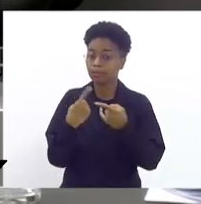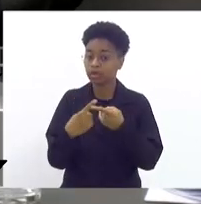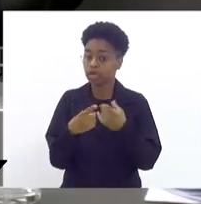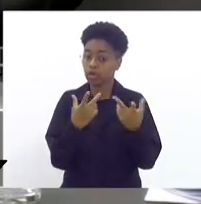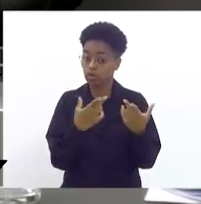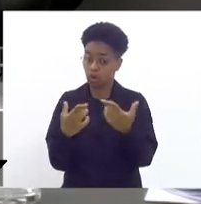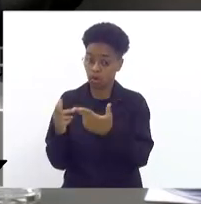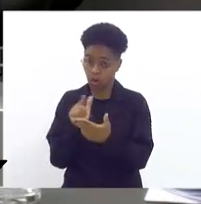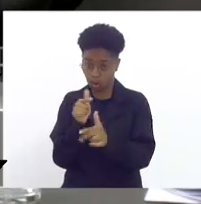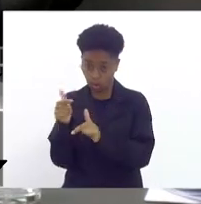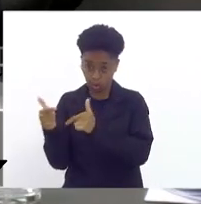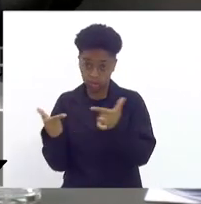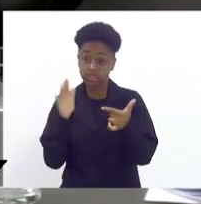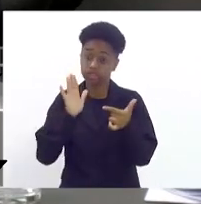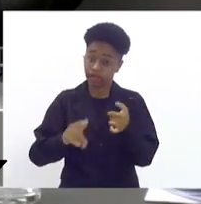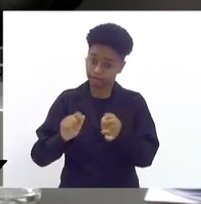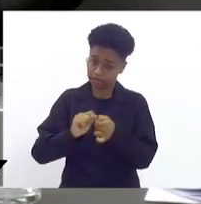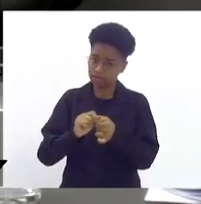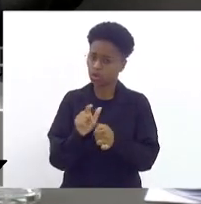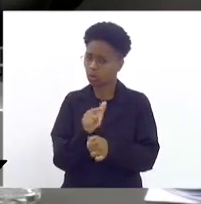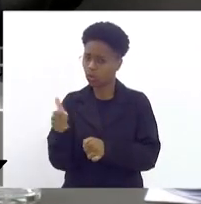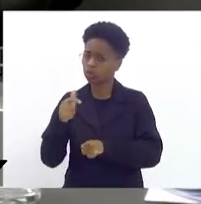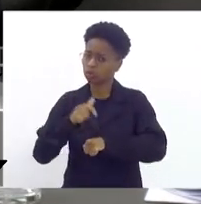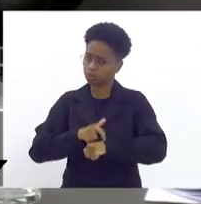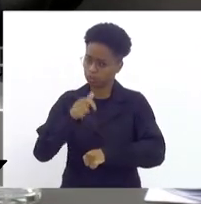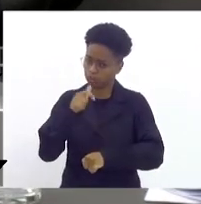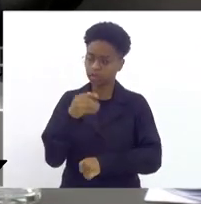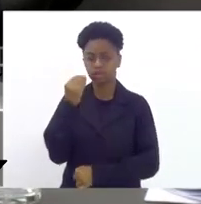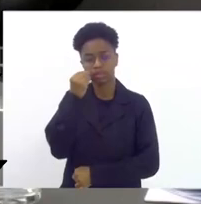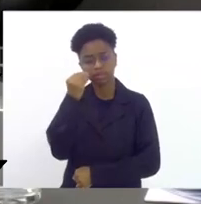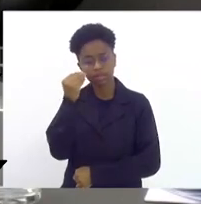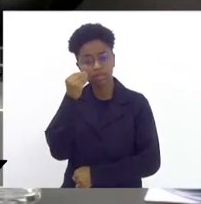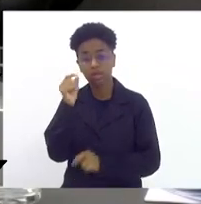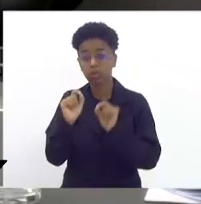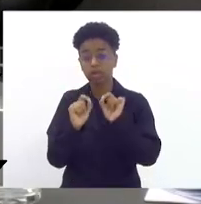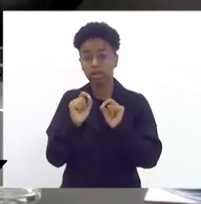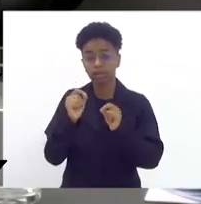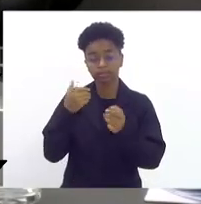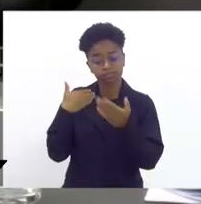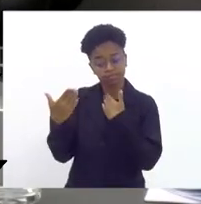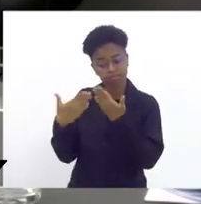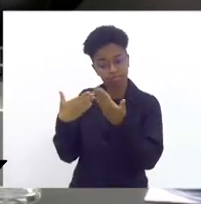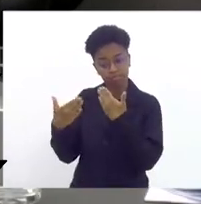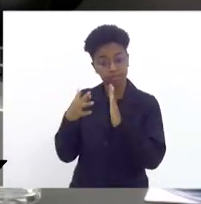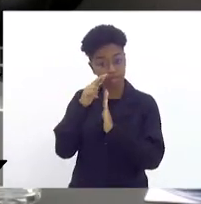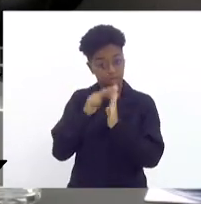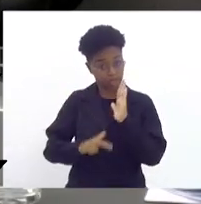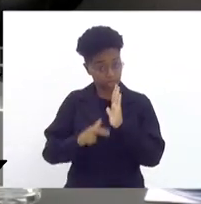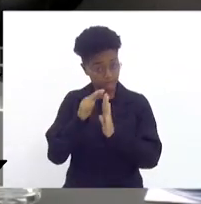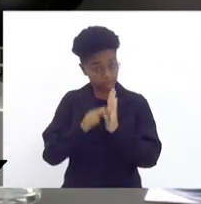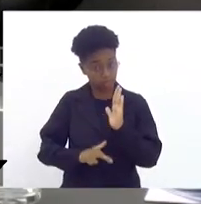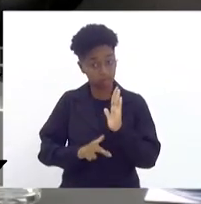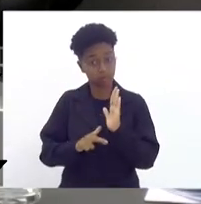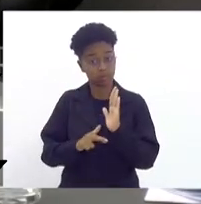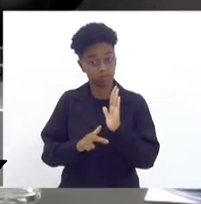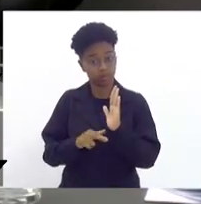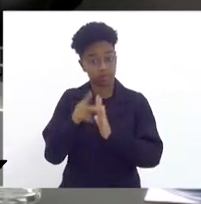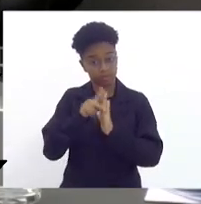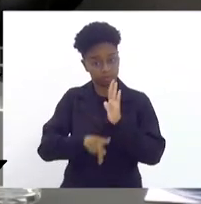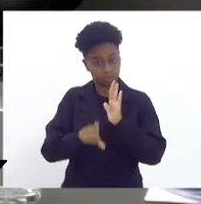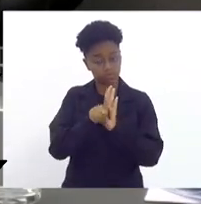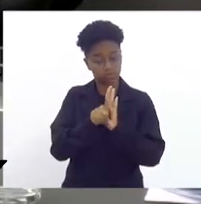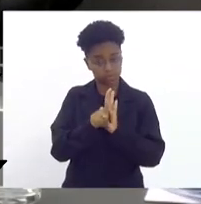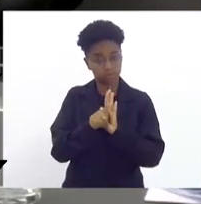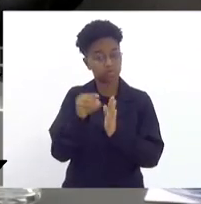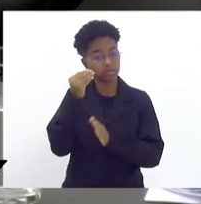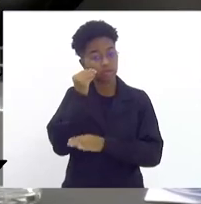já o fizeram em outras oportunidades, de tentar dialogar com o relator do processo, do PL,